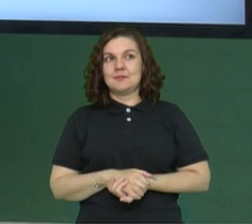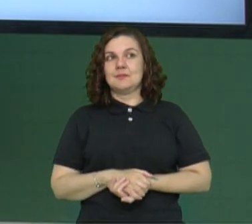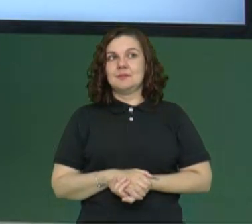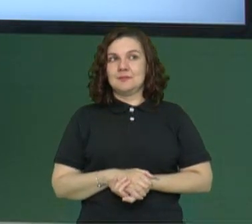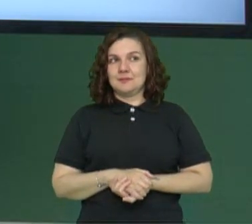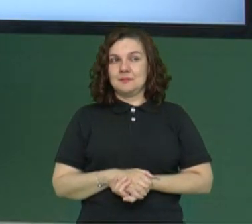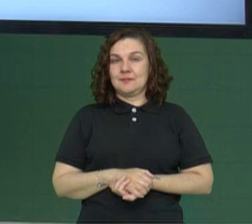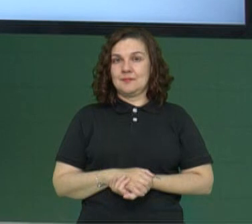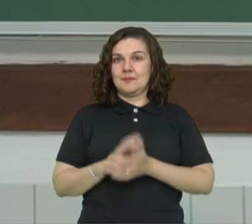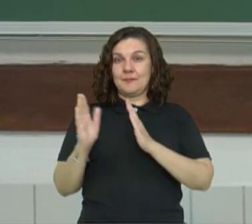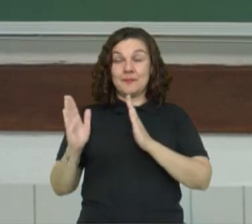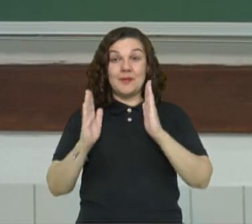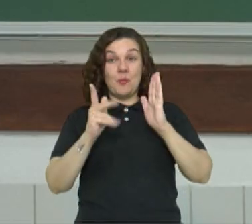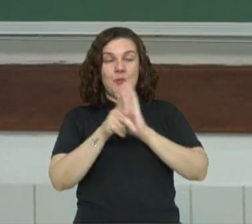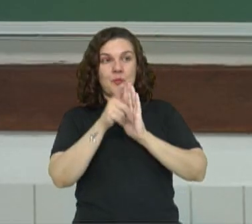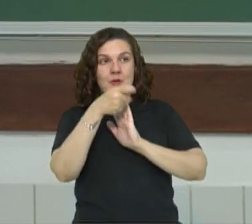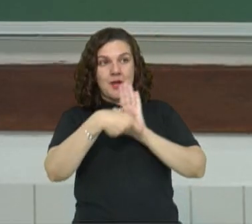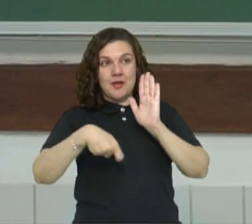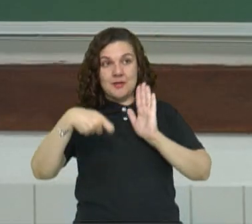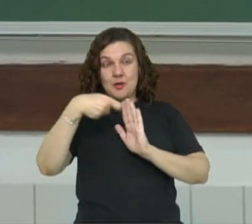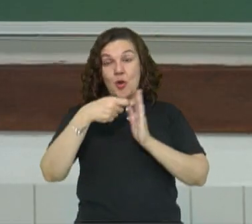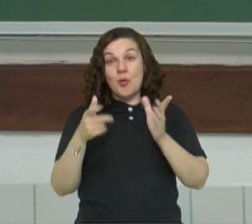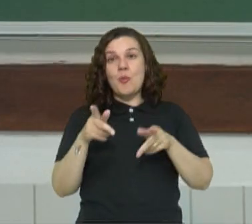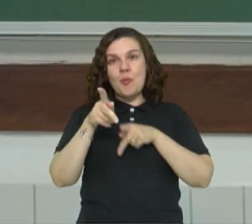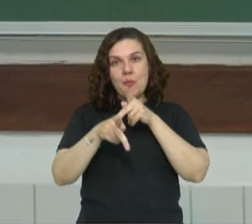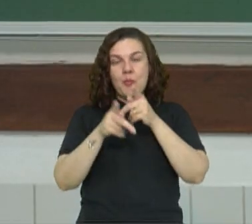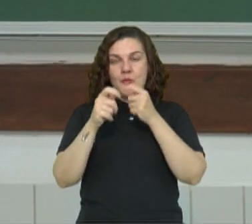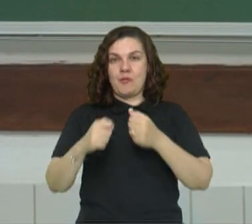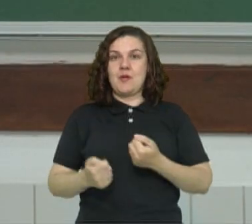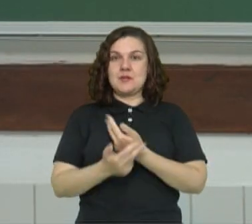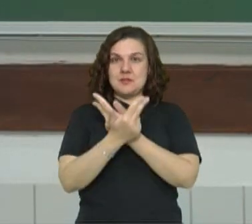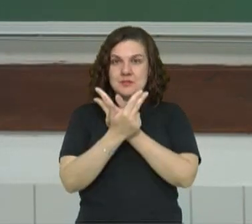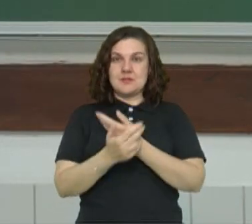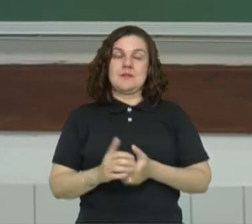desenhos, a sua escrita do povo asteca.